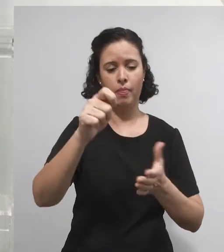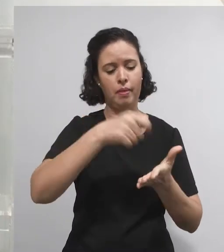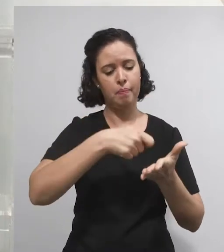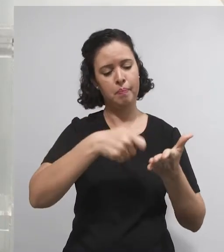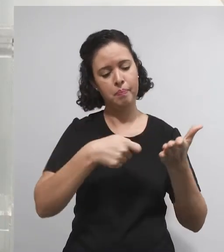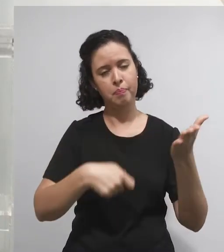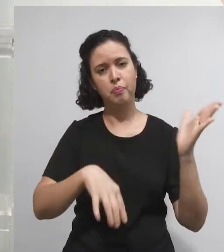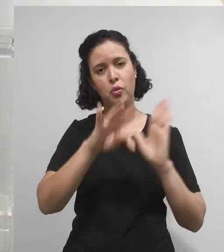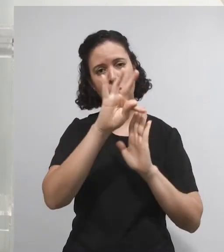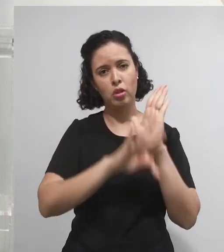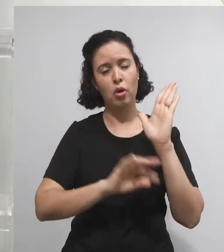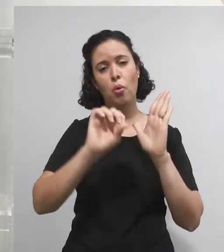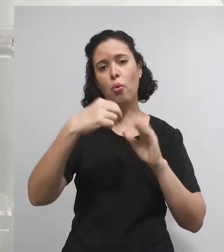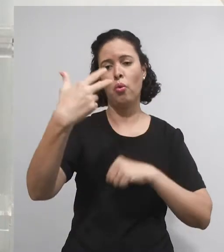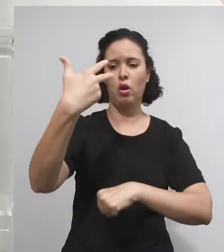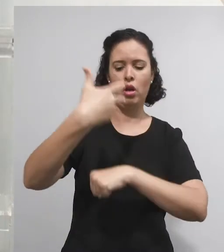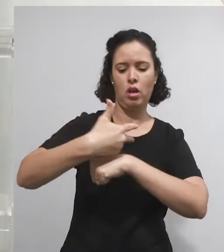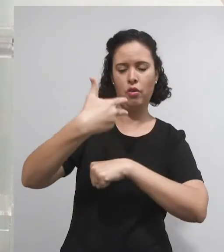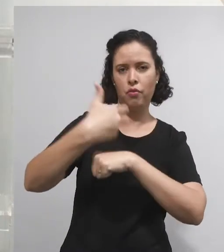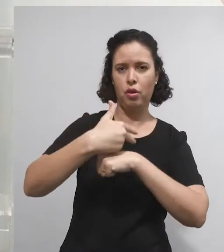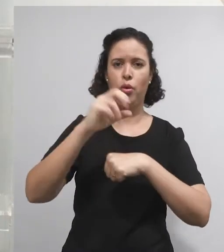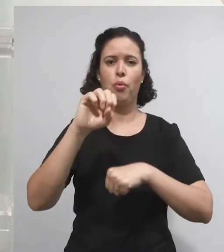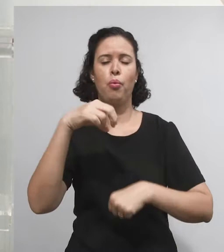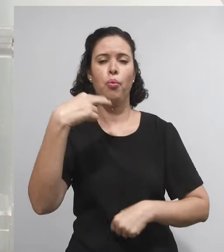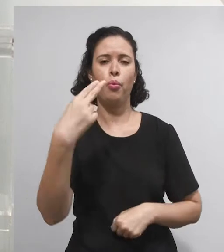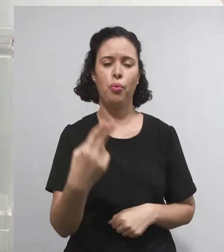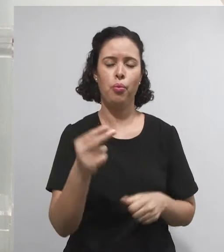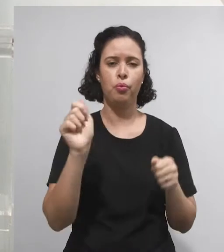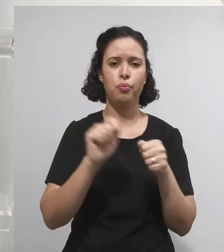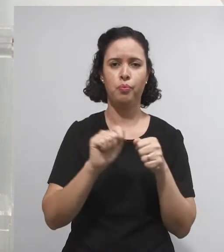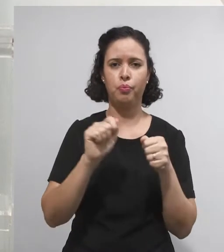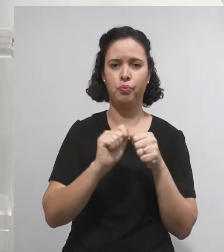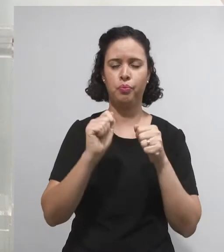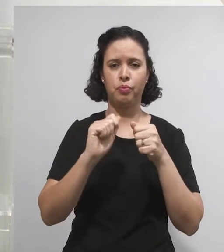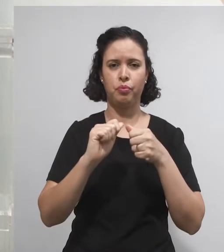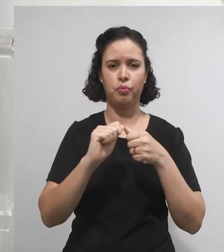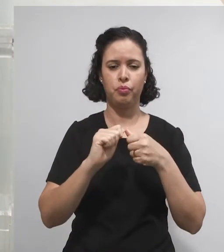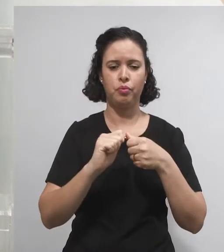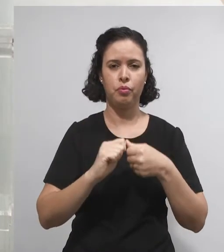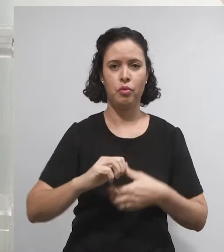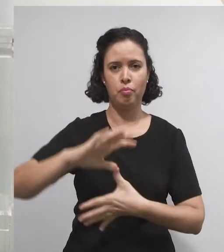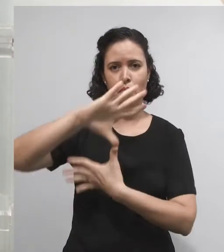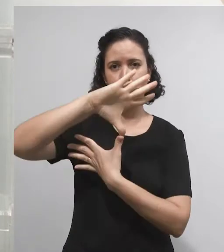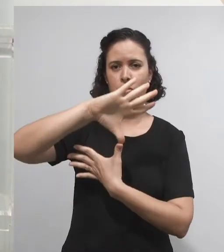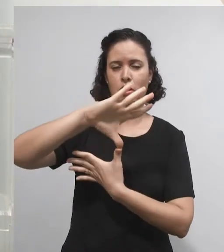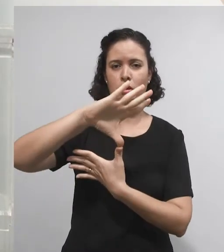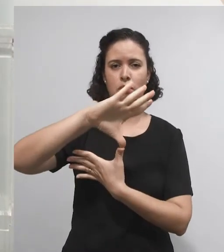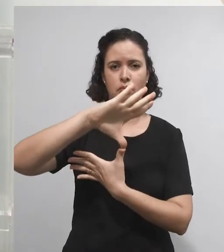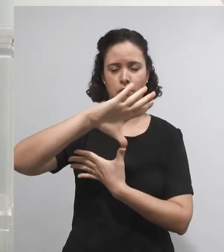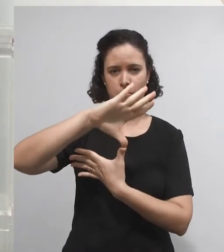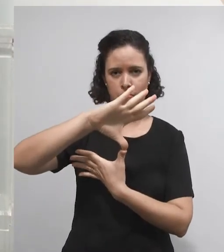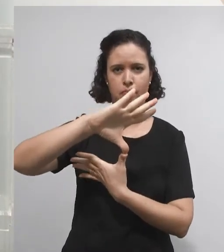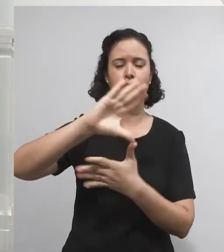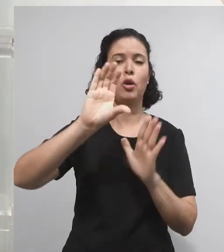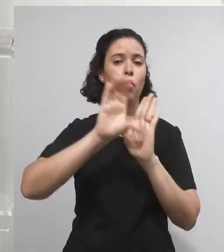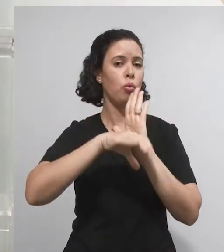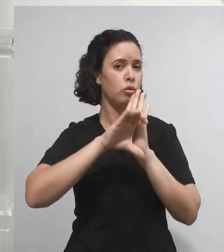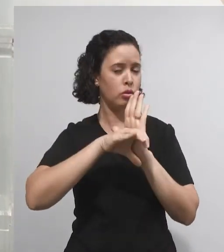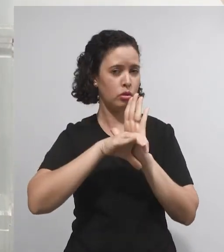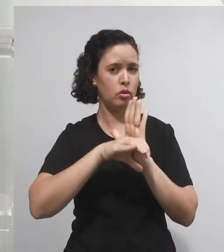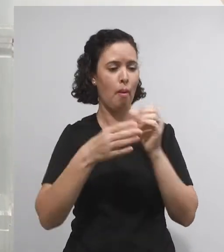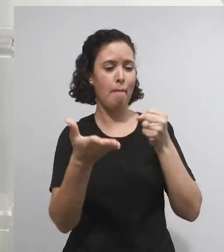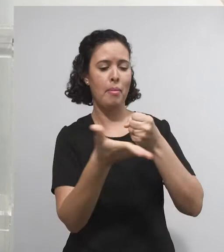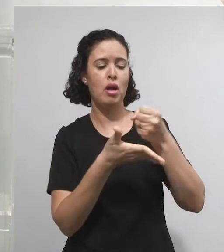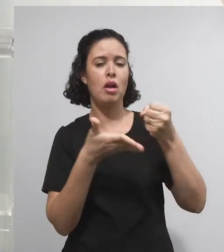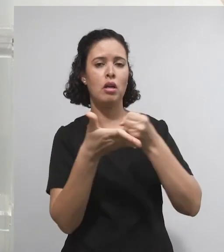texto, ou fazer a gravação, ou ainda fazer o mapa mental, o mapa